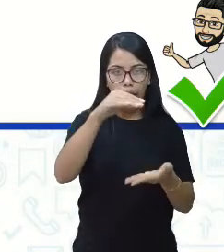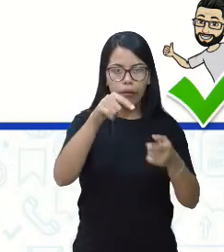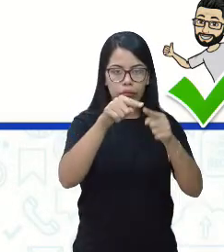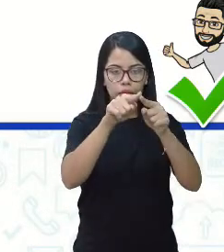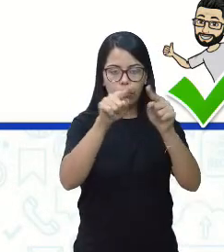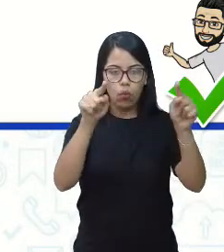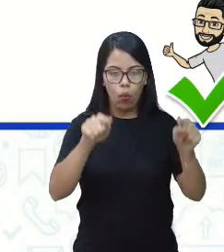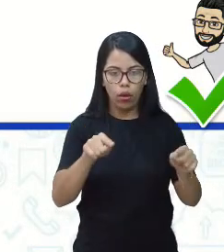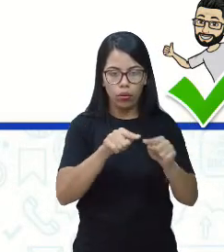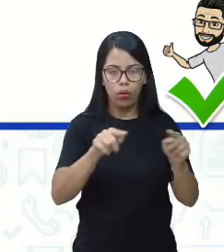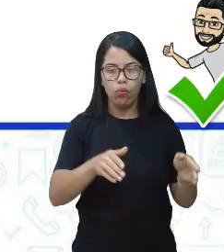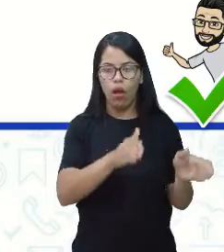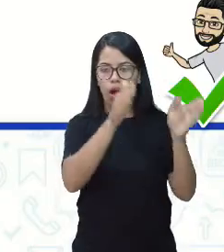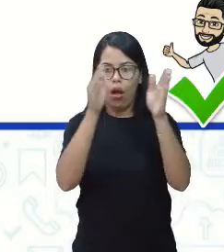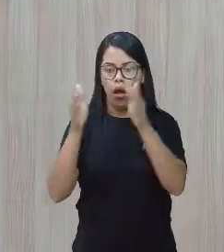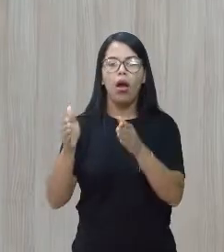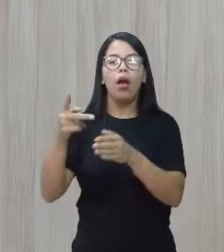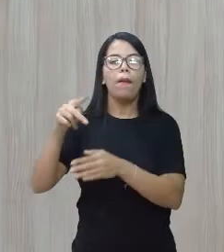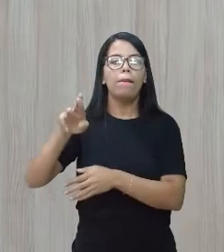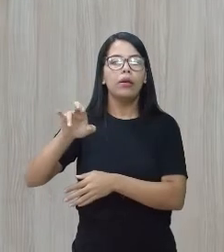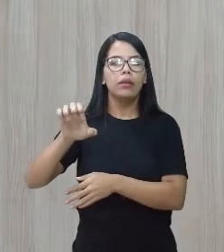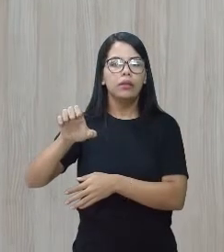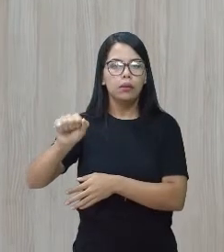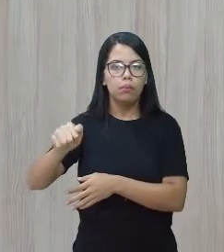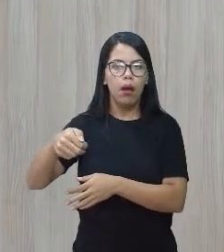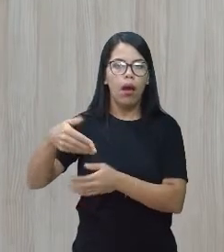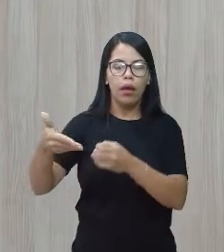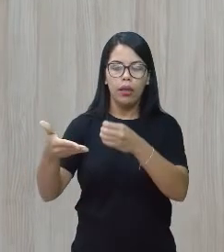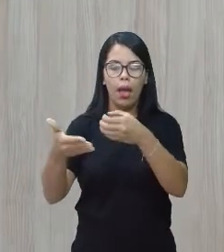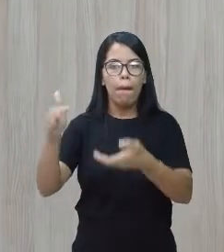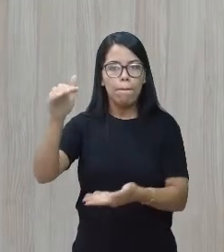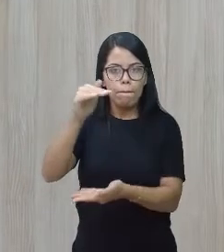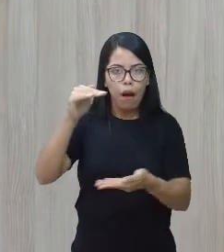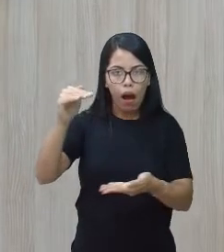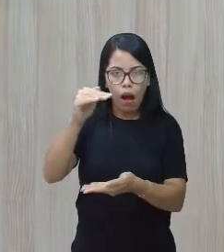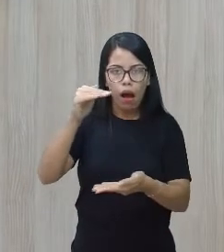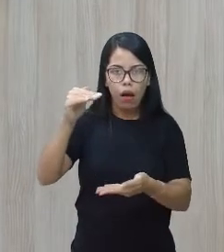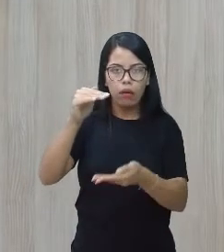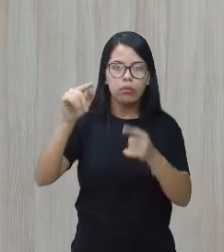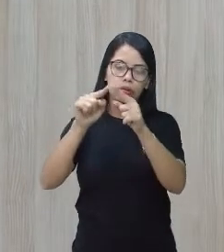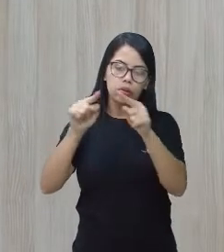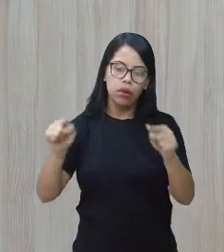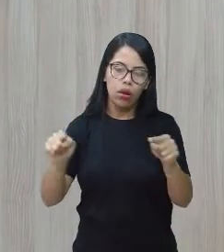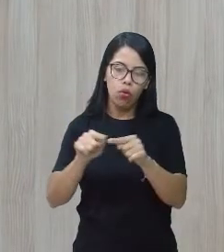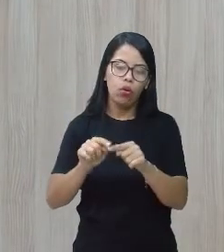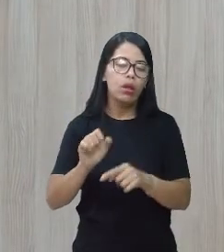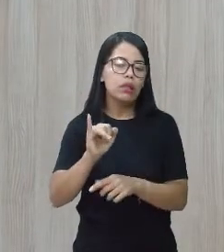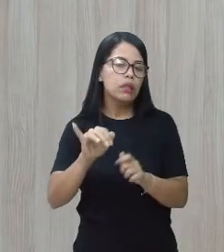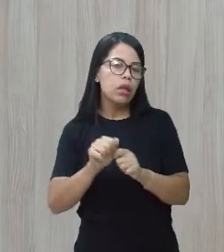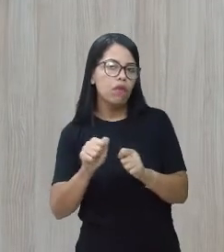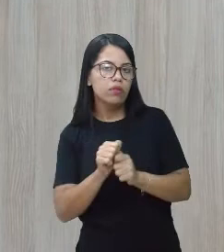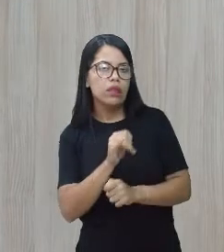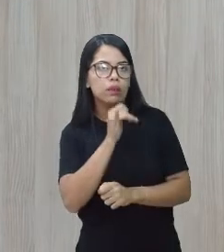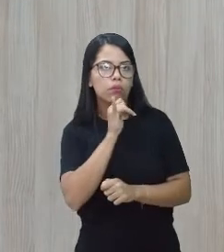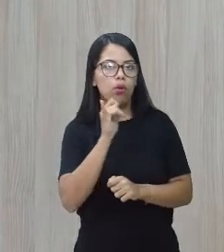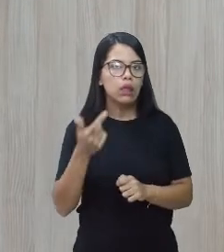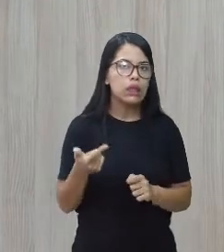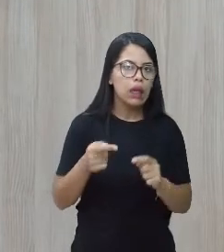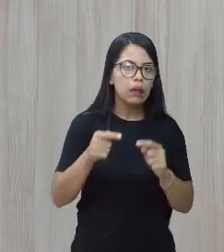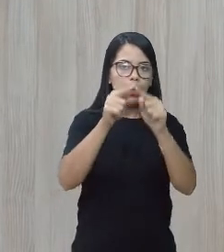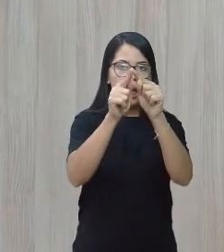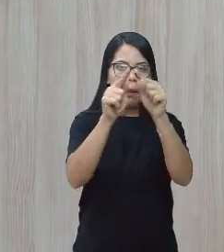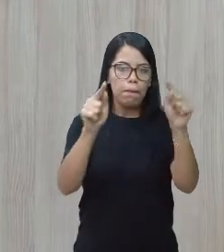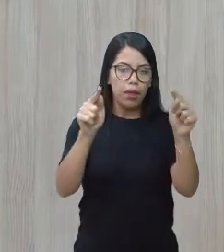base triangular. Ah, Pedro, então quer dizer que se eu fizesse aí um prisma com a base pentagonal, seria um prisma de